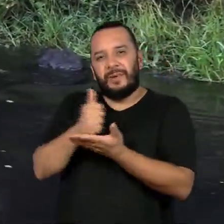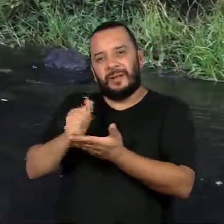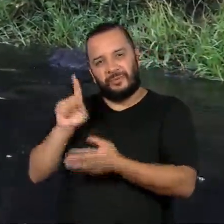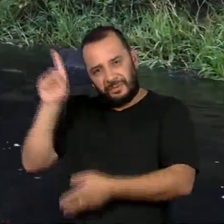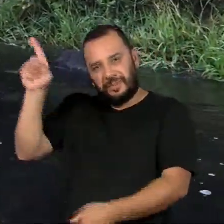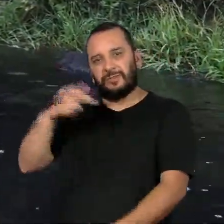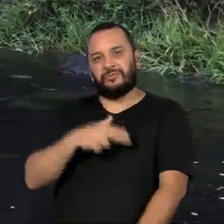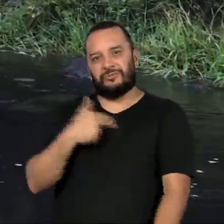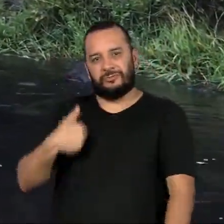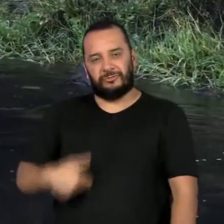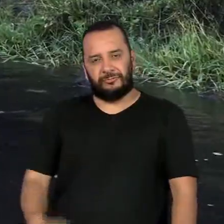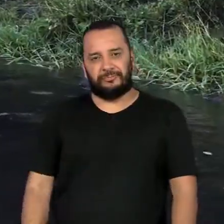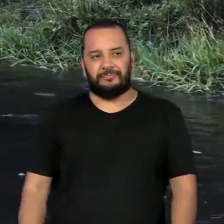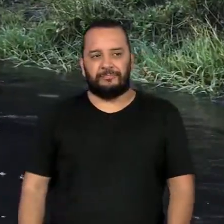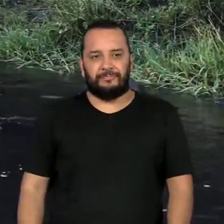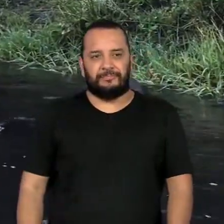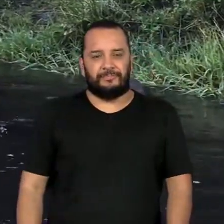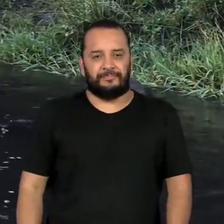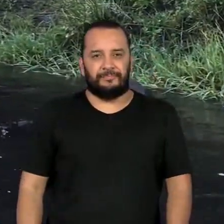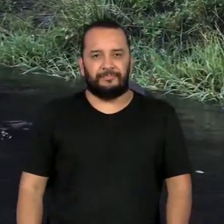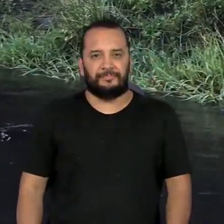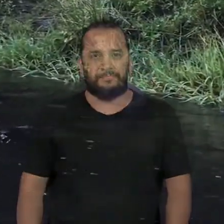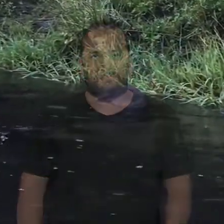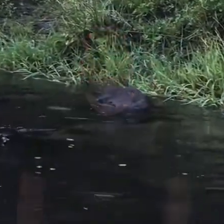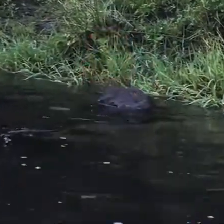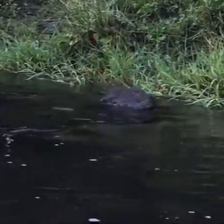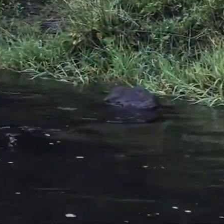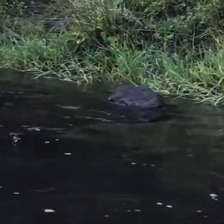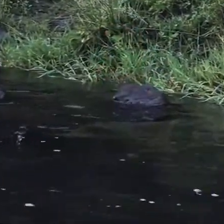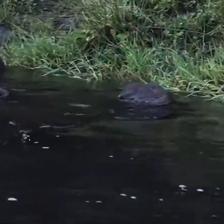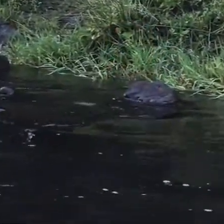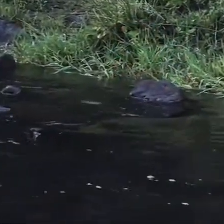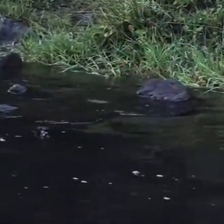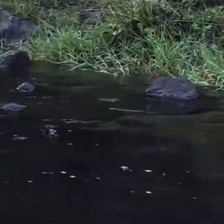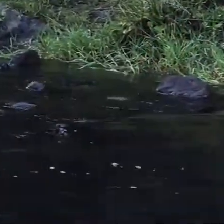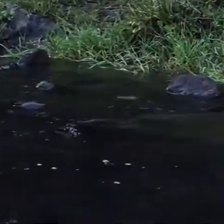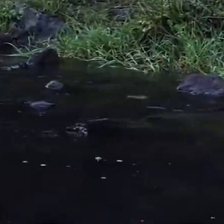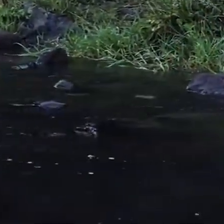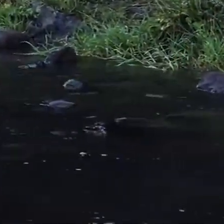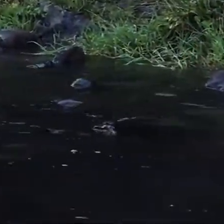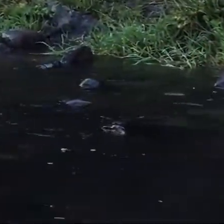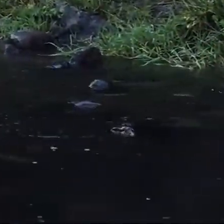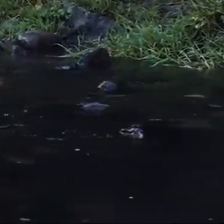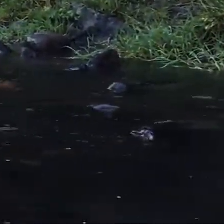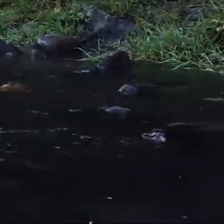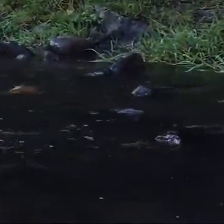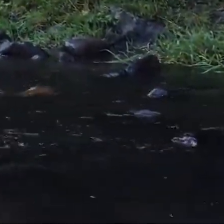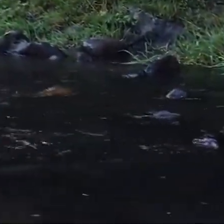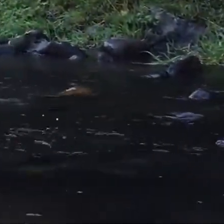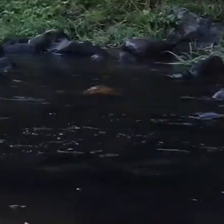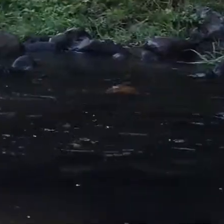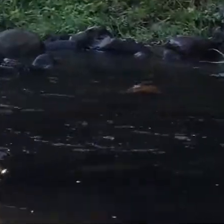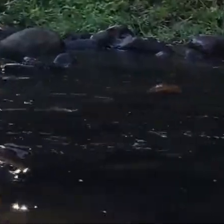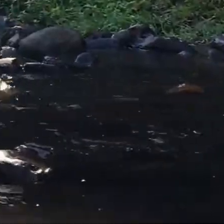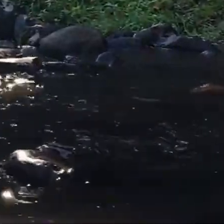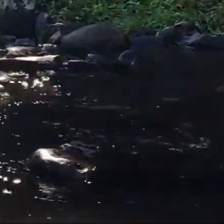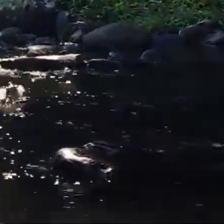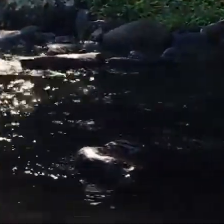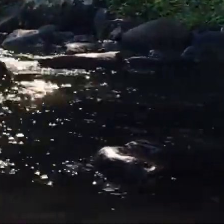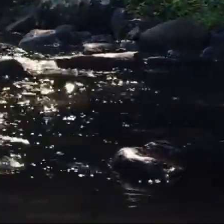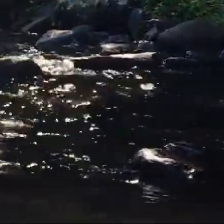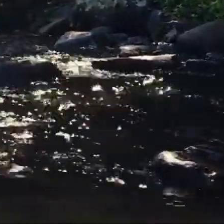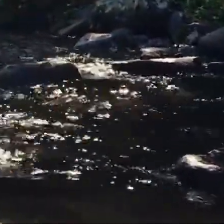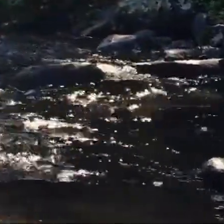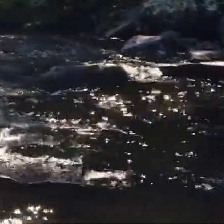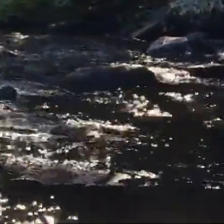irmão, animal sagrado, serviu de transporte de Nosso Senhor quando ele ia